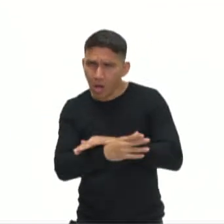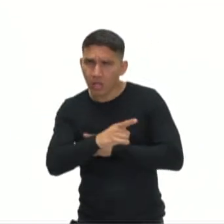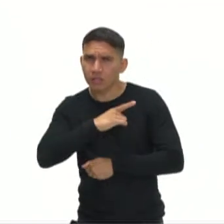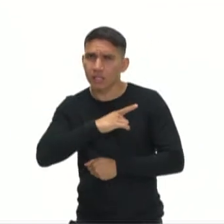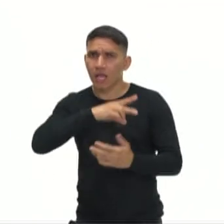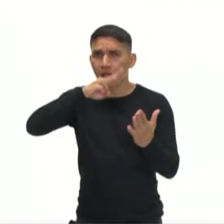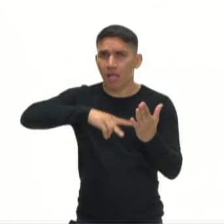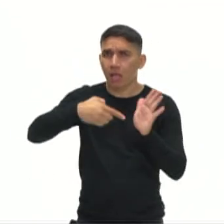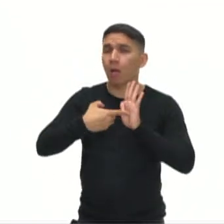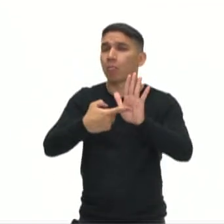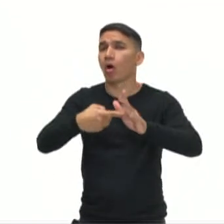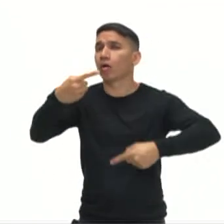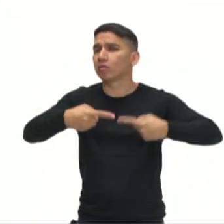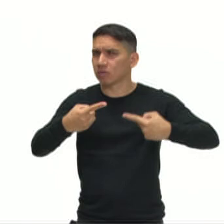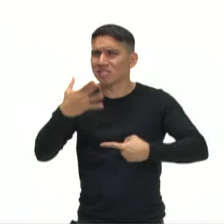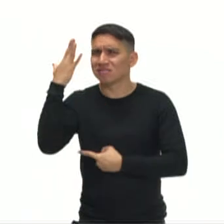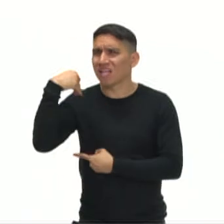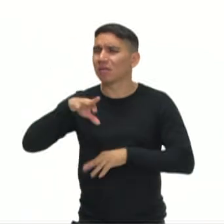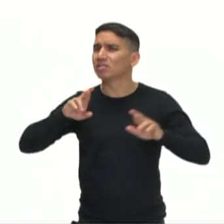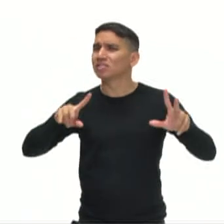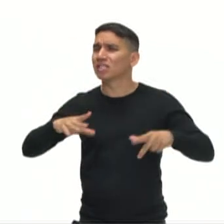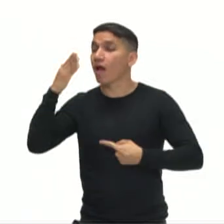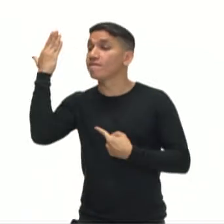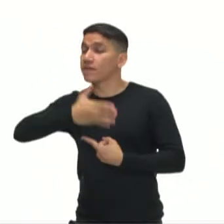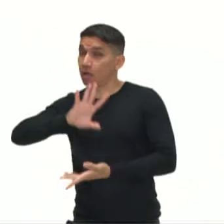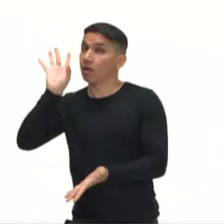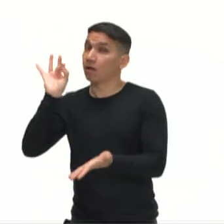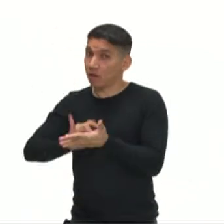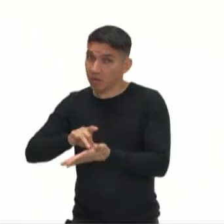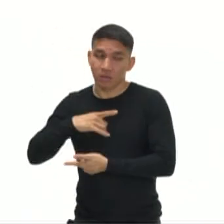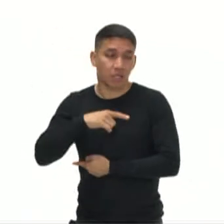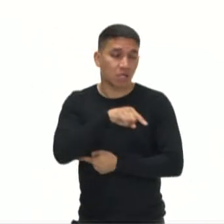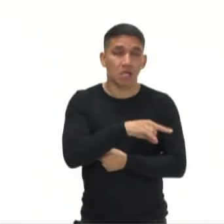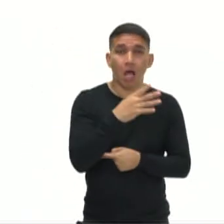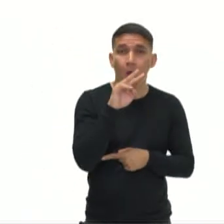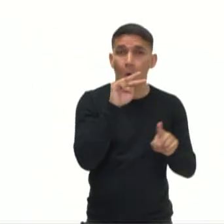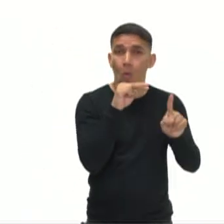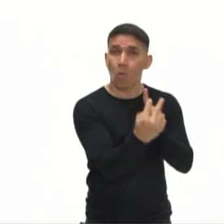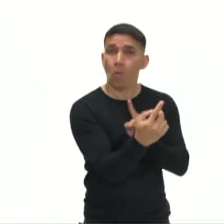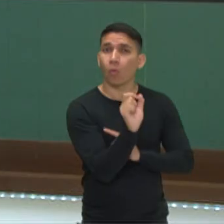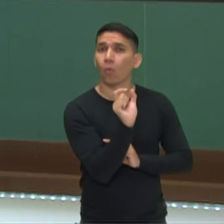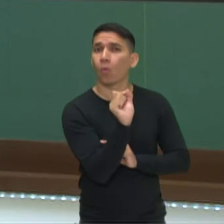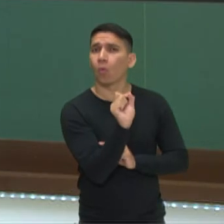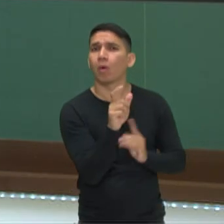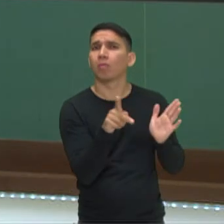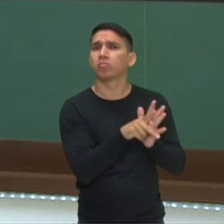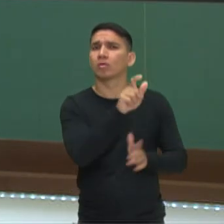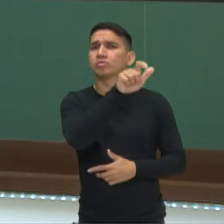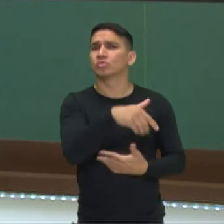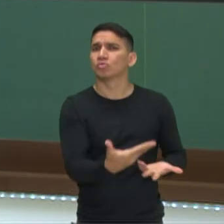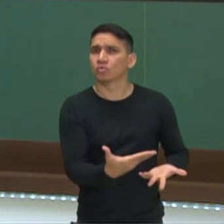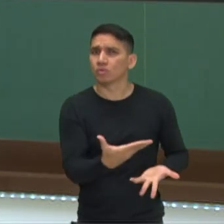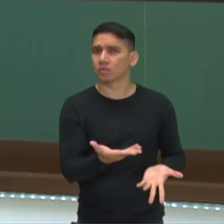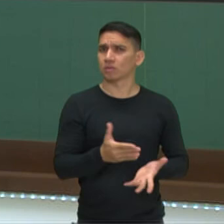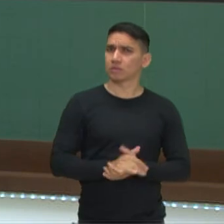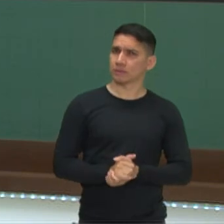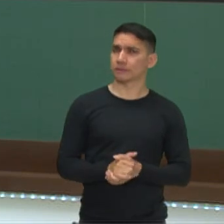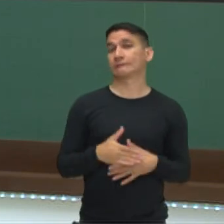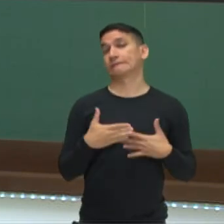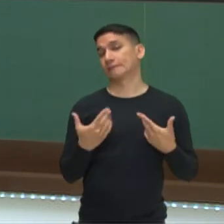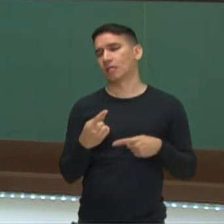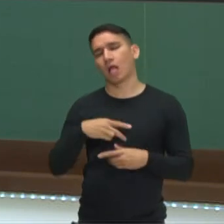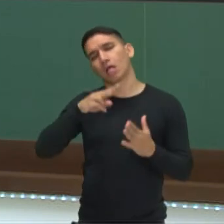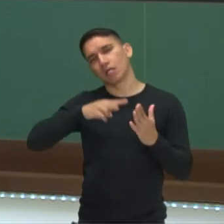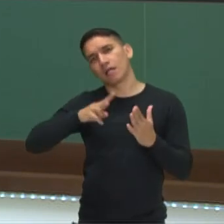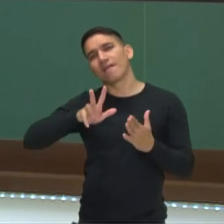a diferença entre um fato, algo comprovado, e uma opinião, um ponto de vista? Vamos ler